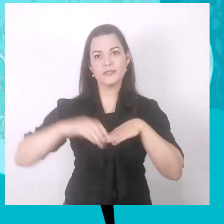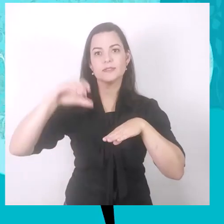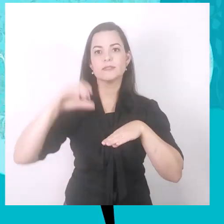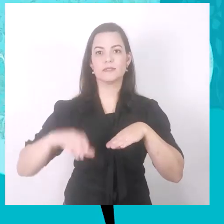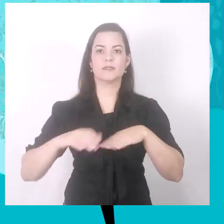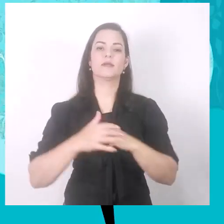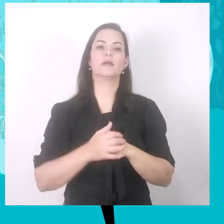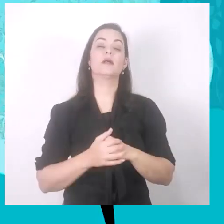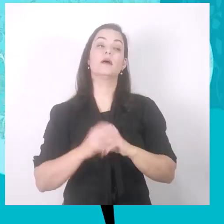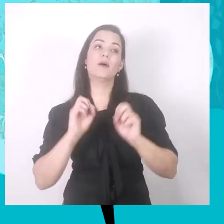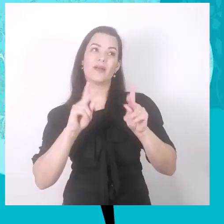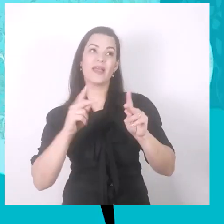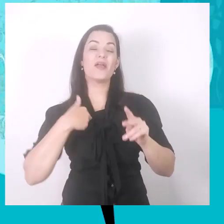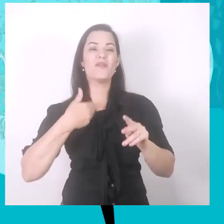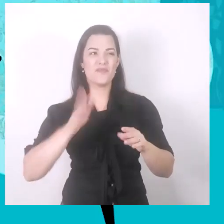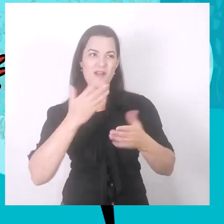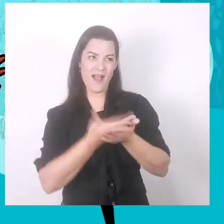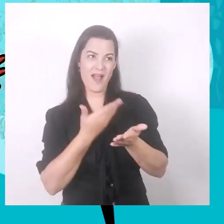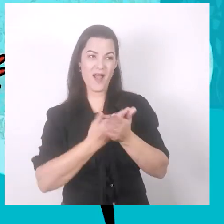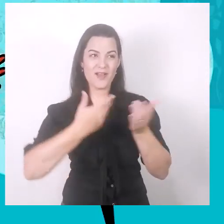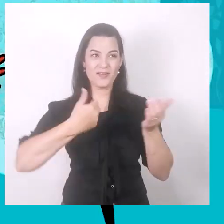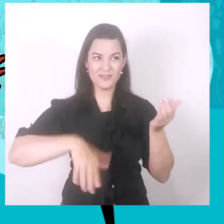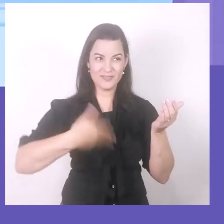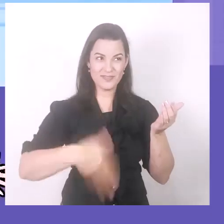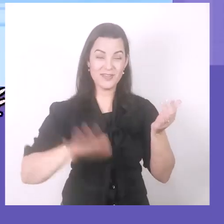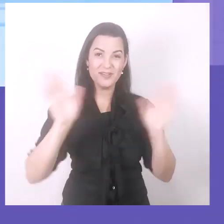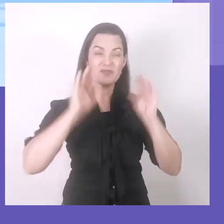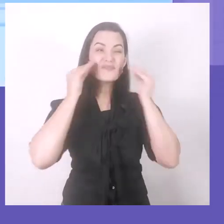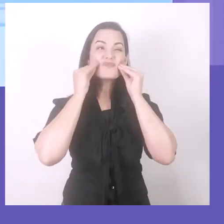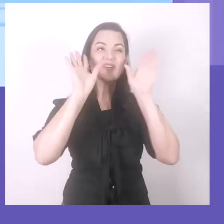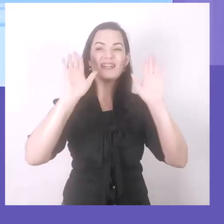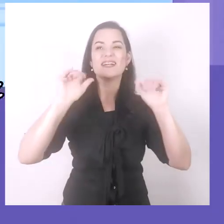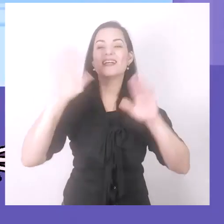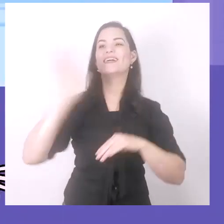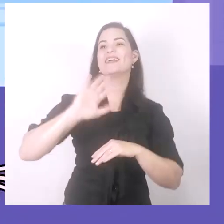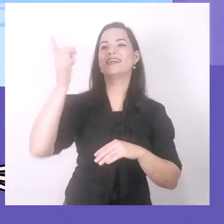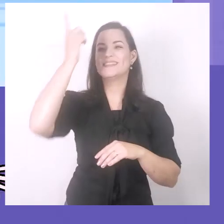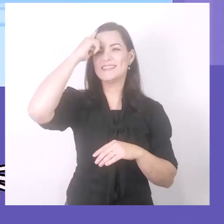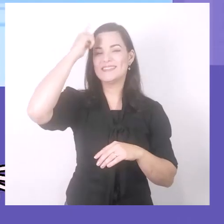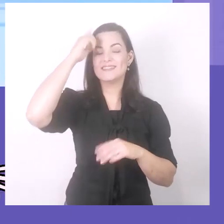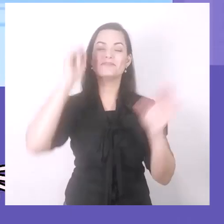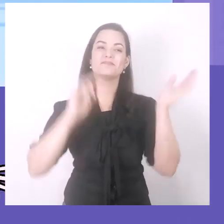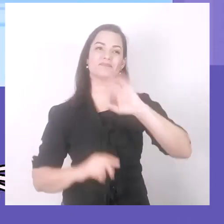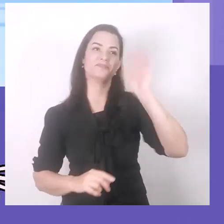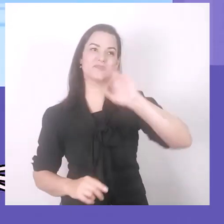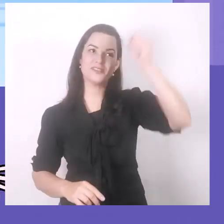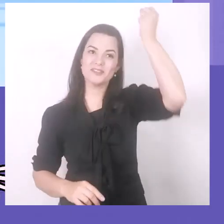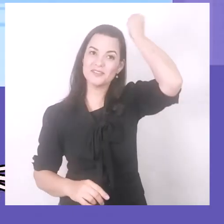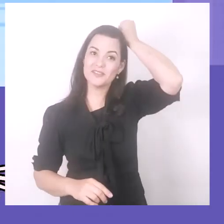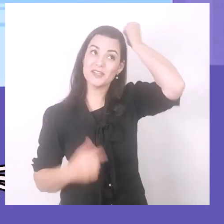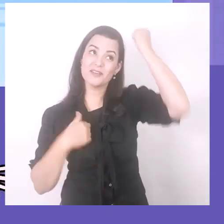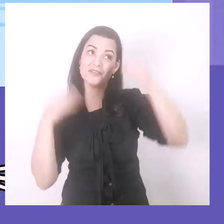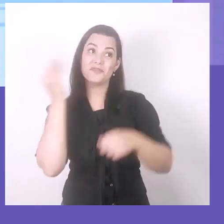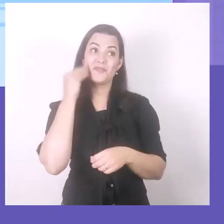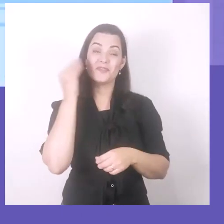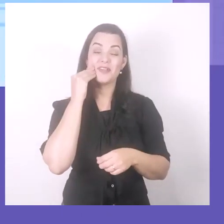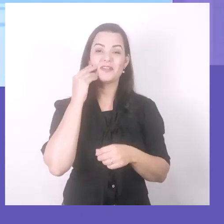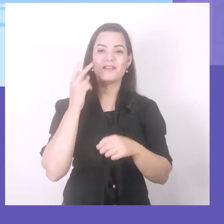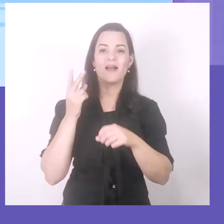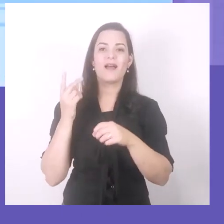violão. Um beijo, Charlotte. Tchau, Silvete. Tchau, Dora. Eu vou ver se consigo arranjar uma foto do